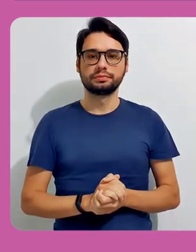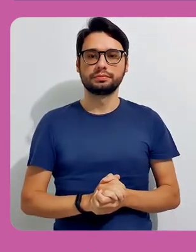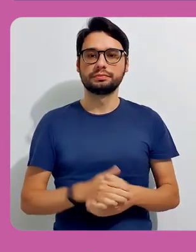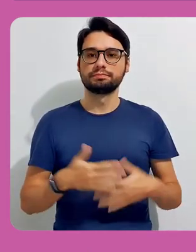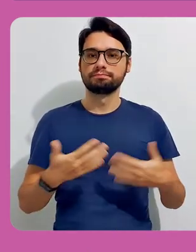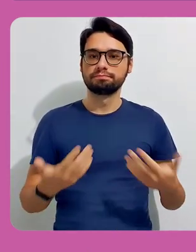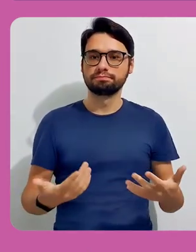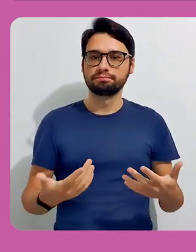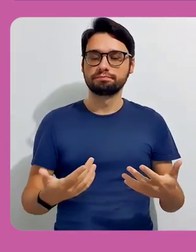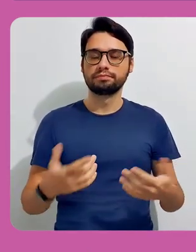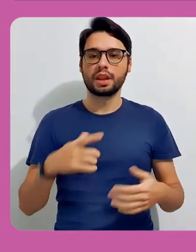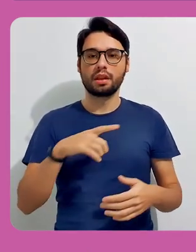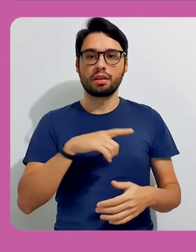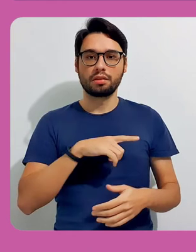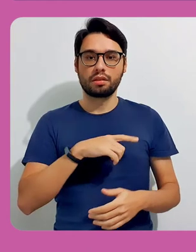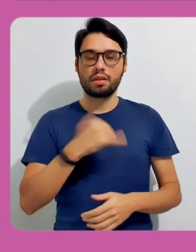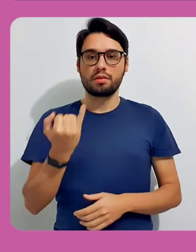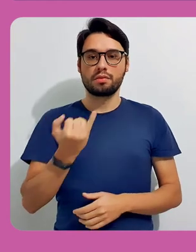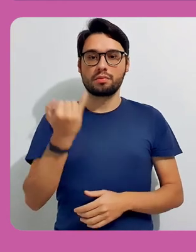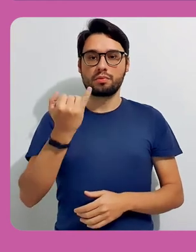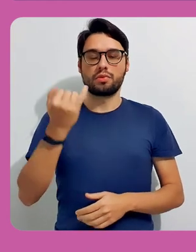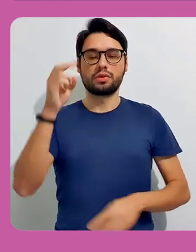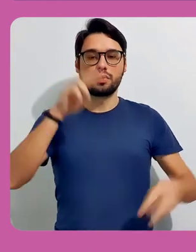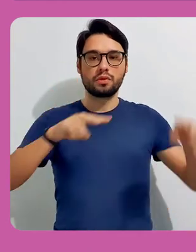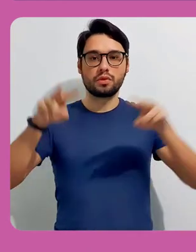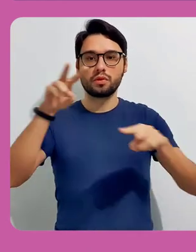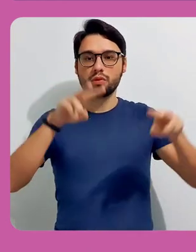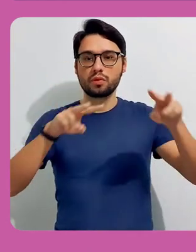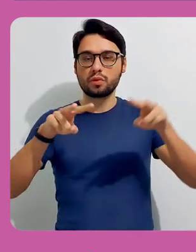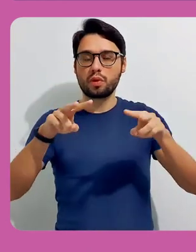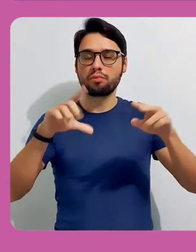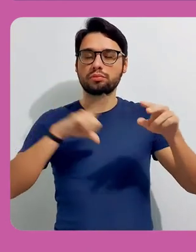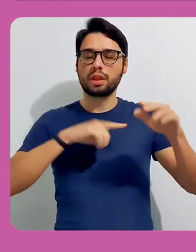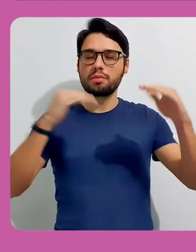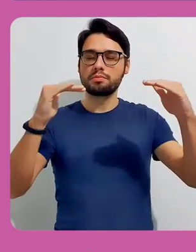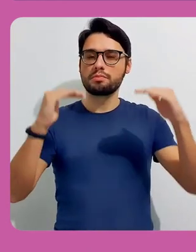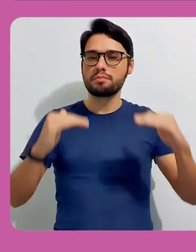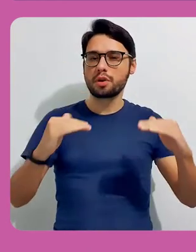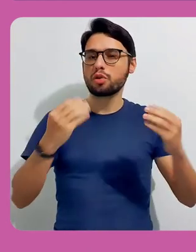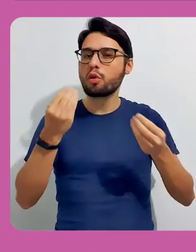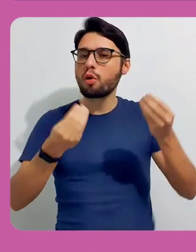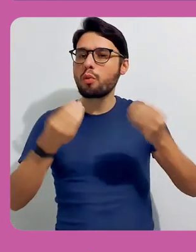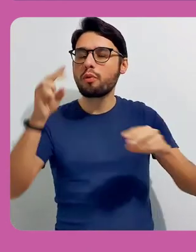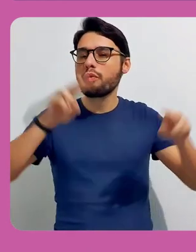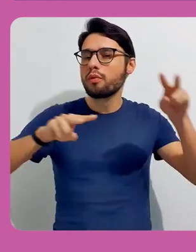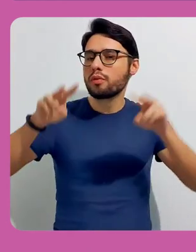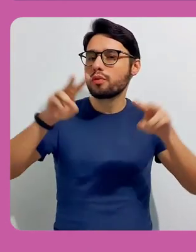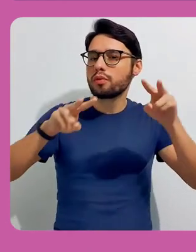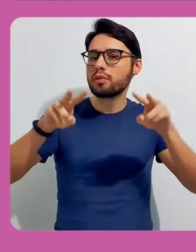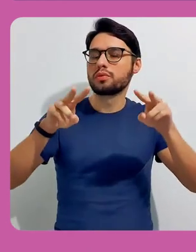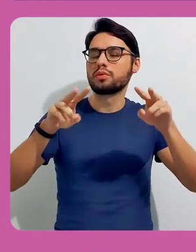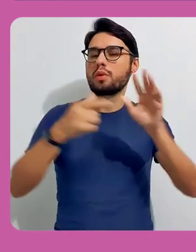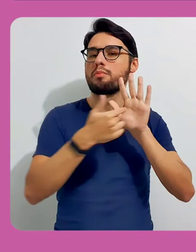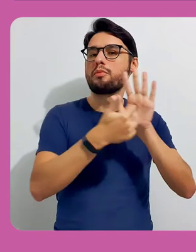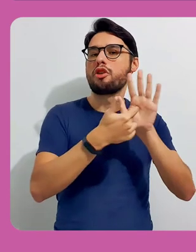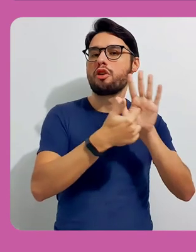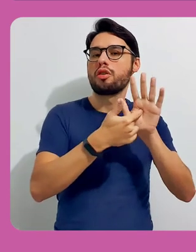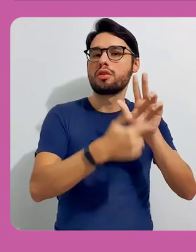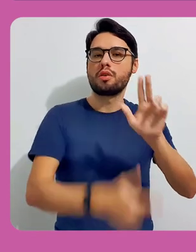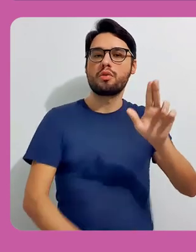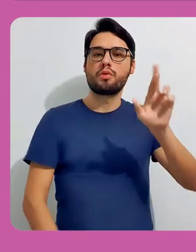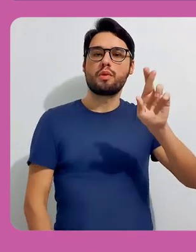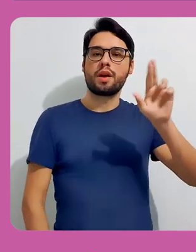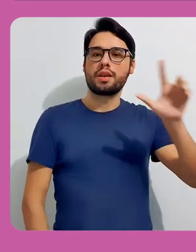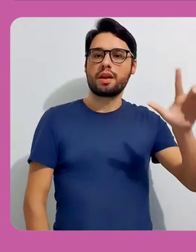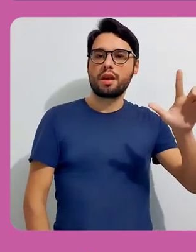então aparência essa é a parte é importante que vai dizer como é que vai ser exibida essa url se ela vai